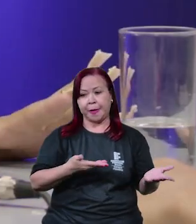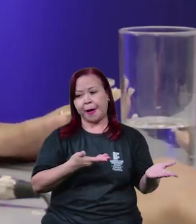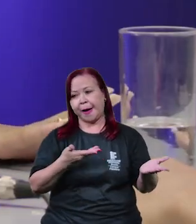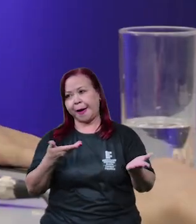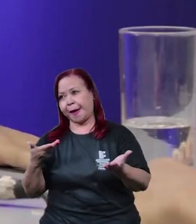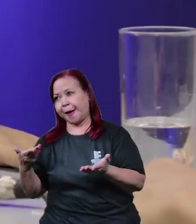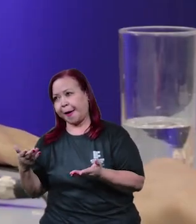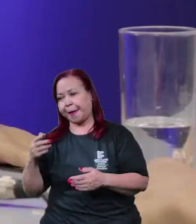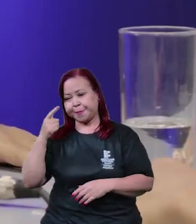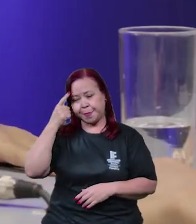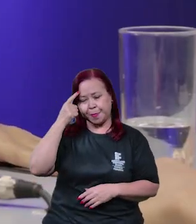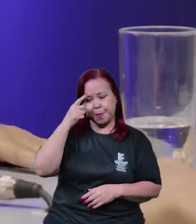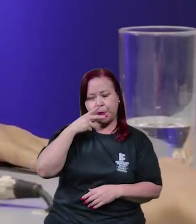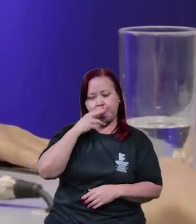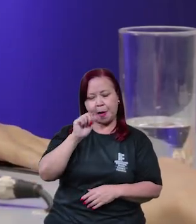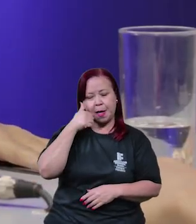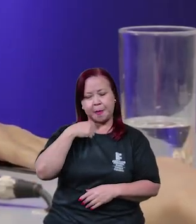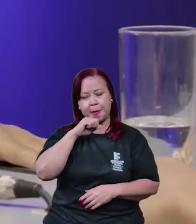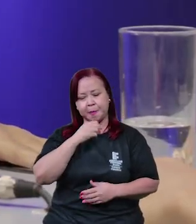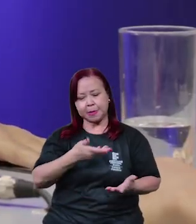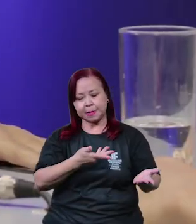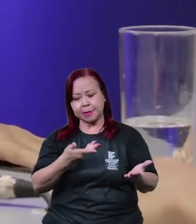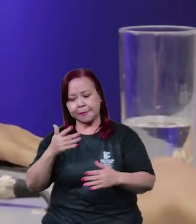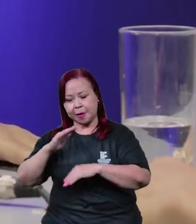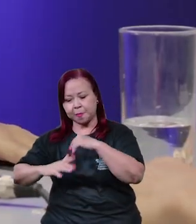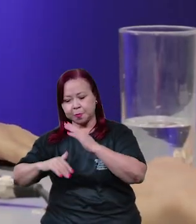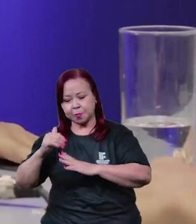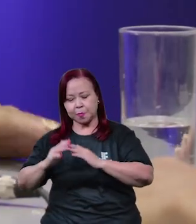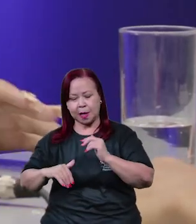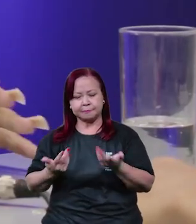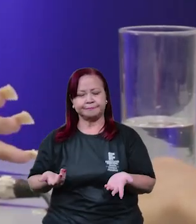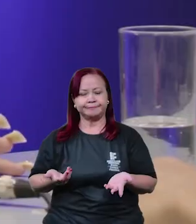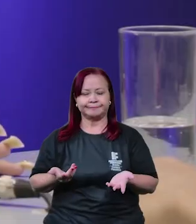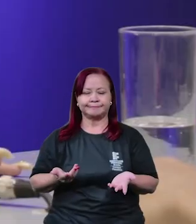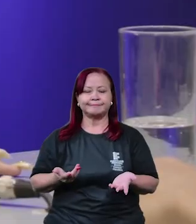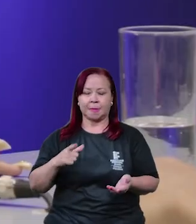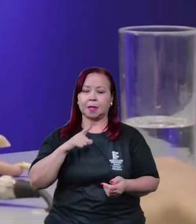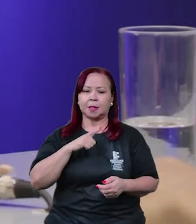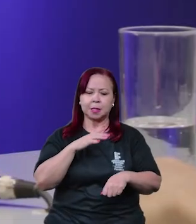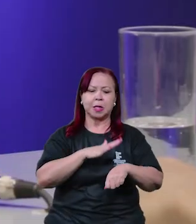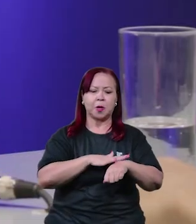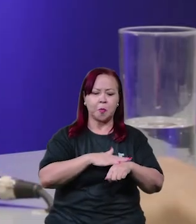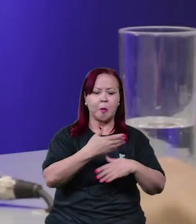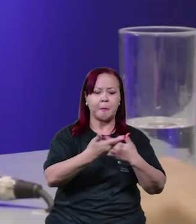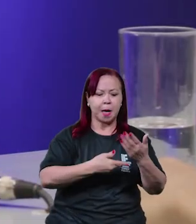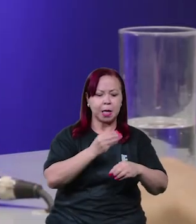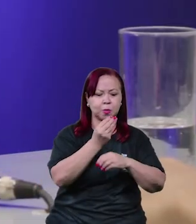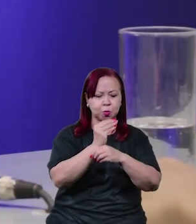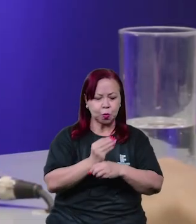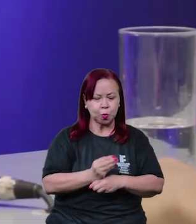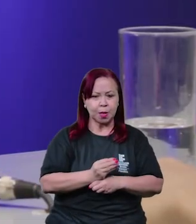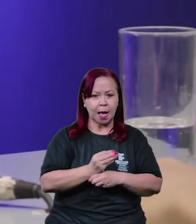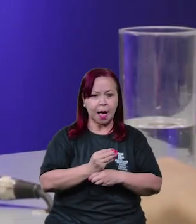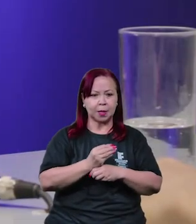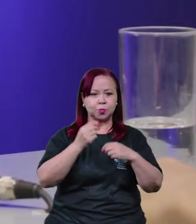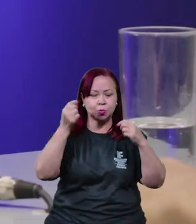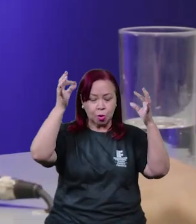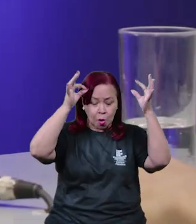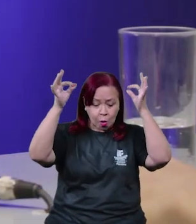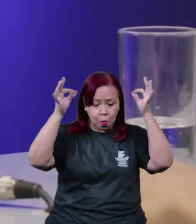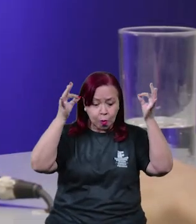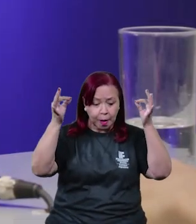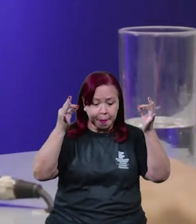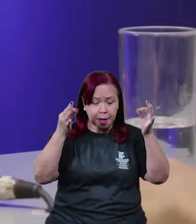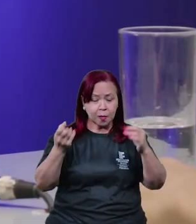num profissional. Eu acho que esse momento de pai e filho, mãe e filho, e de cuidado com o cabelo é muito importante